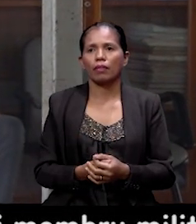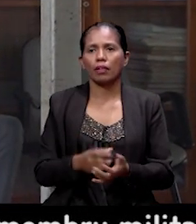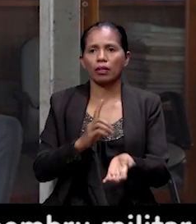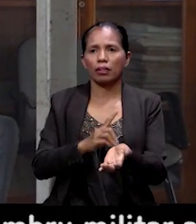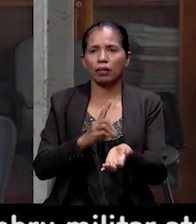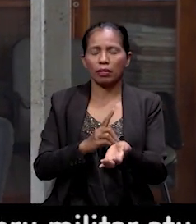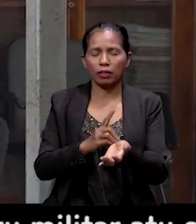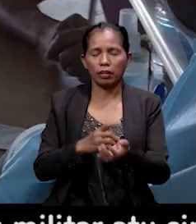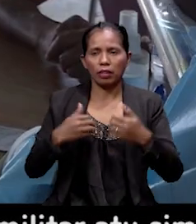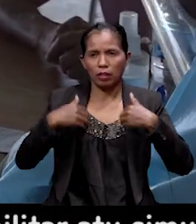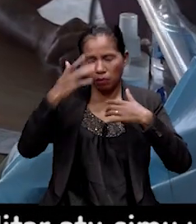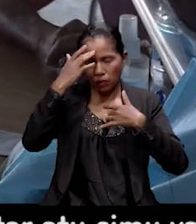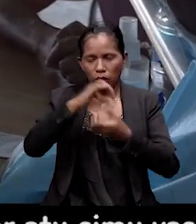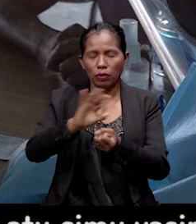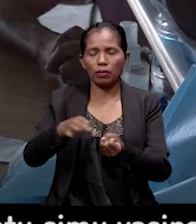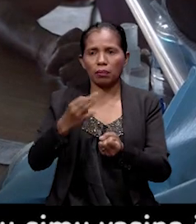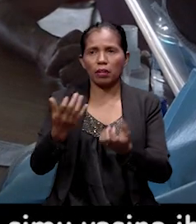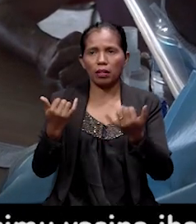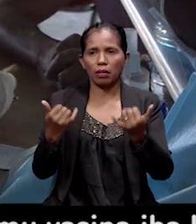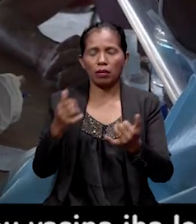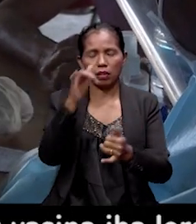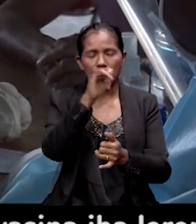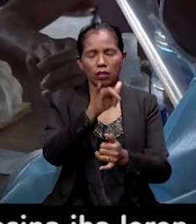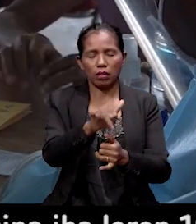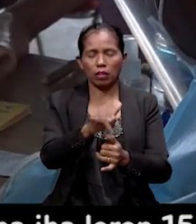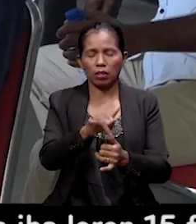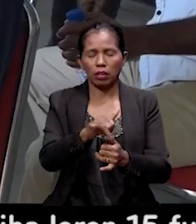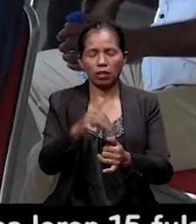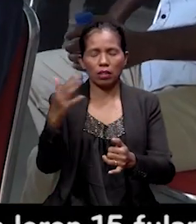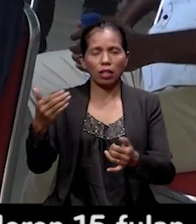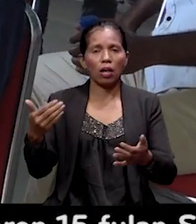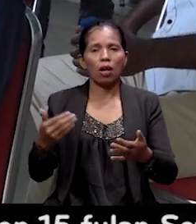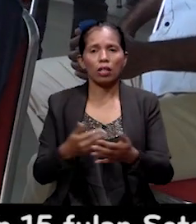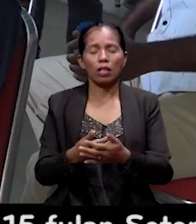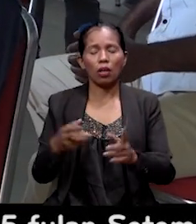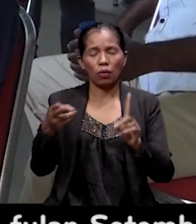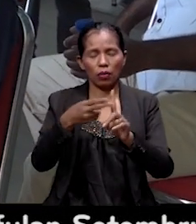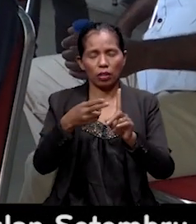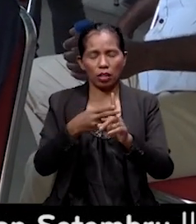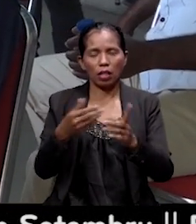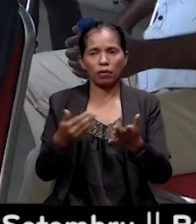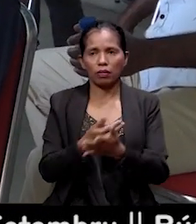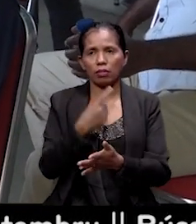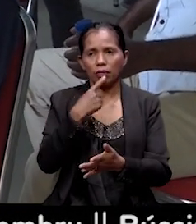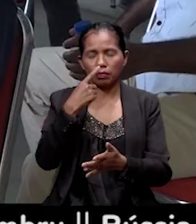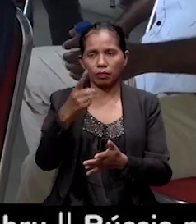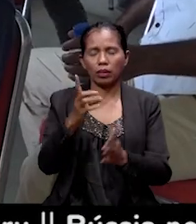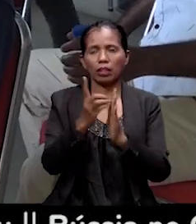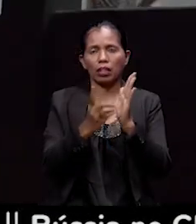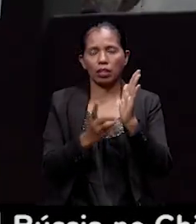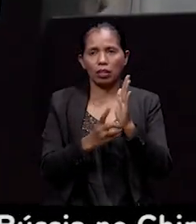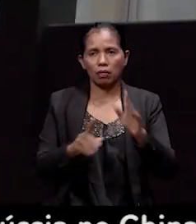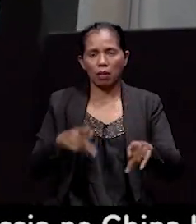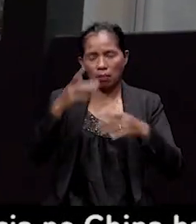detectado positivo COVID-19 da daun ne isolaan e hotel Novo Horizonte. Tur dados lorong run lusintolo fulan agosto paciente COVID-19